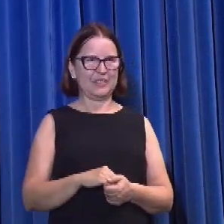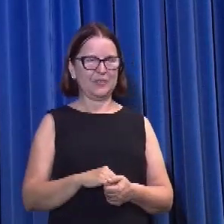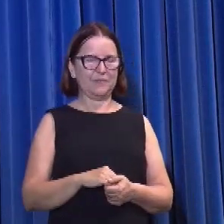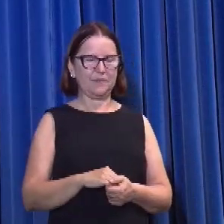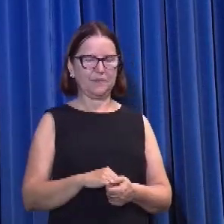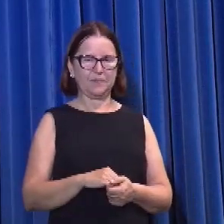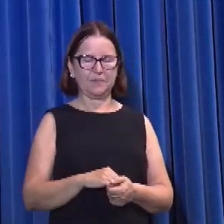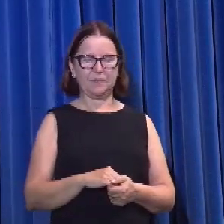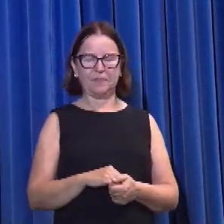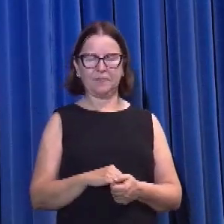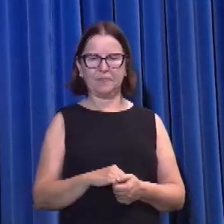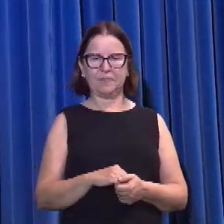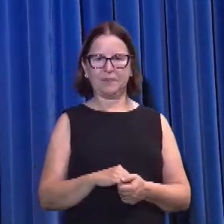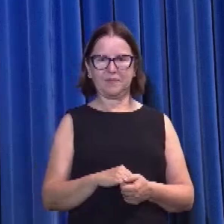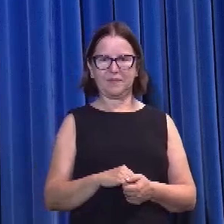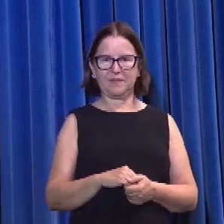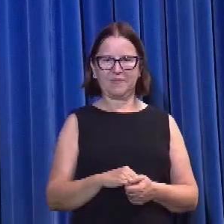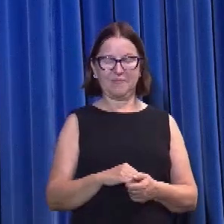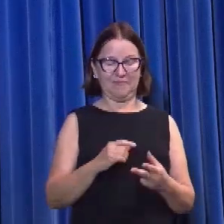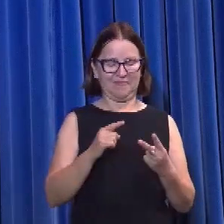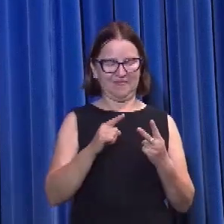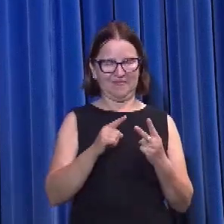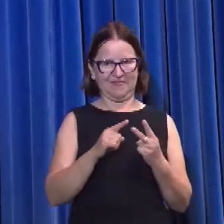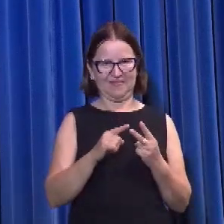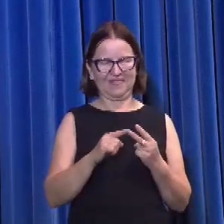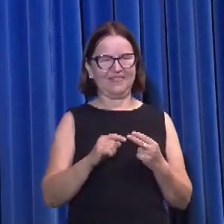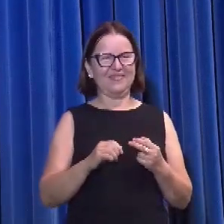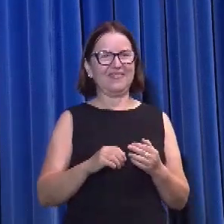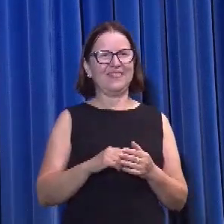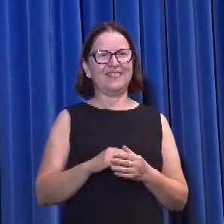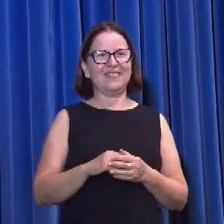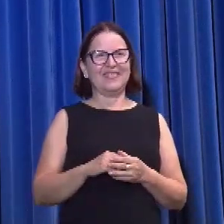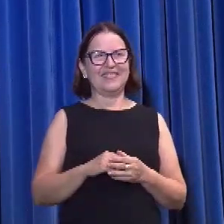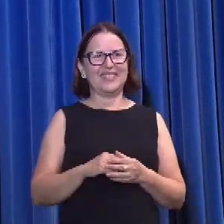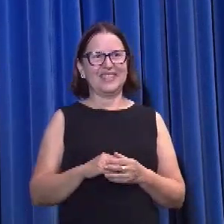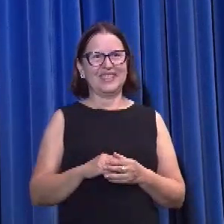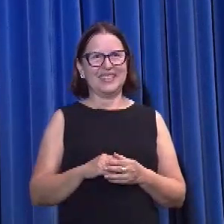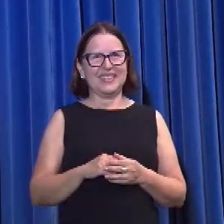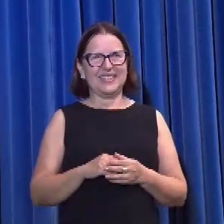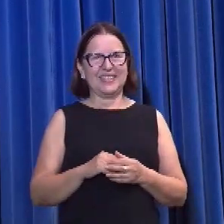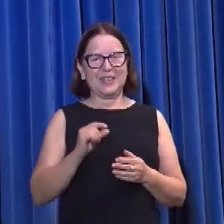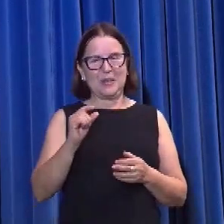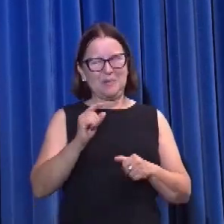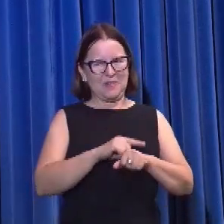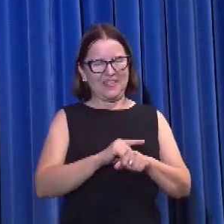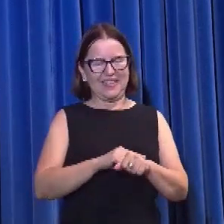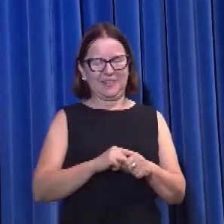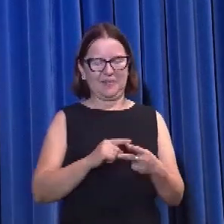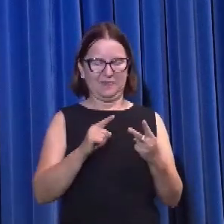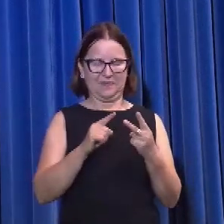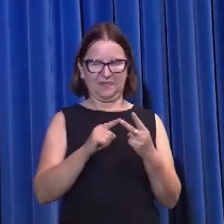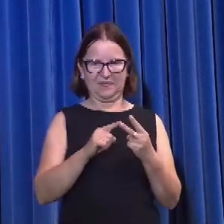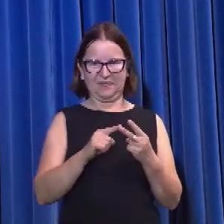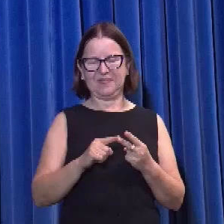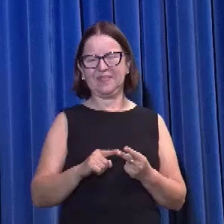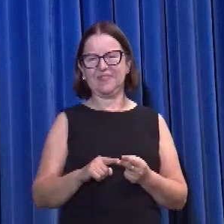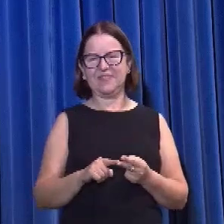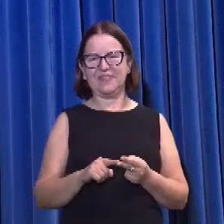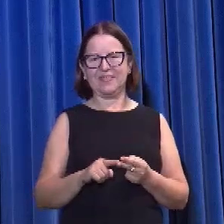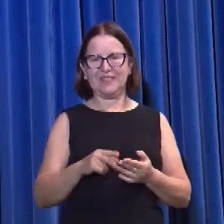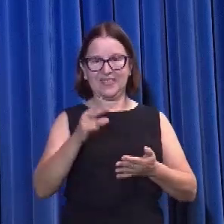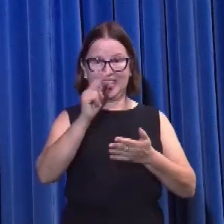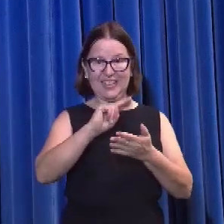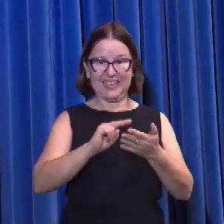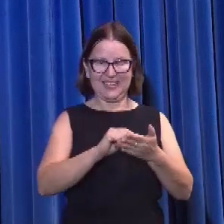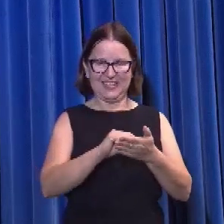Segunda palavra, não vai dar tempo, mas eu vou andar um pouquinho mais. A segunda palavra, vamos ler aqui